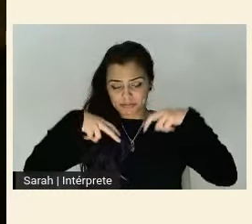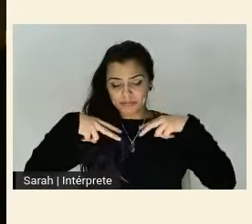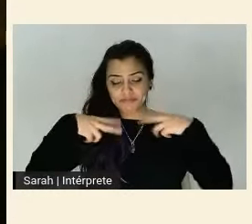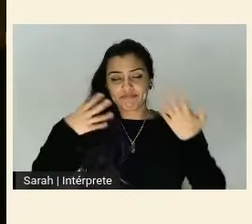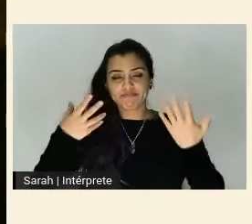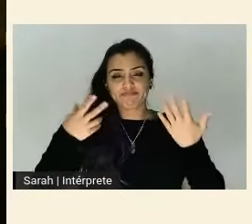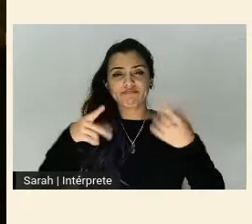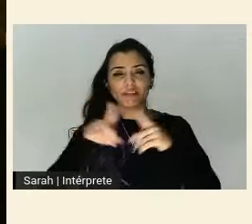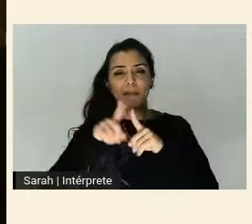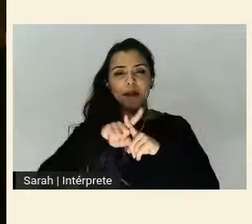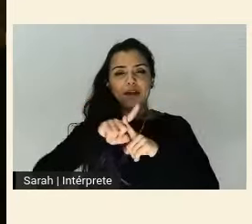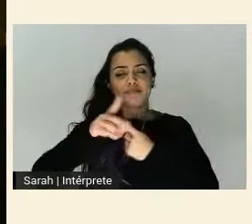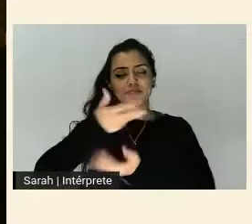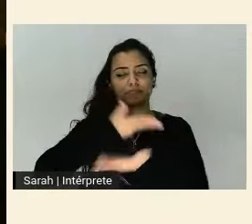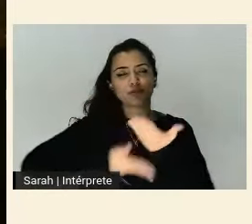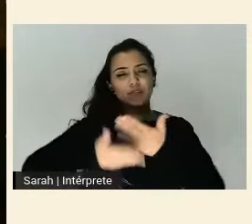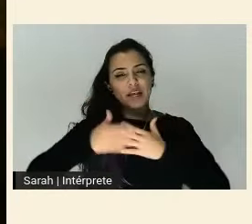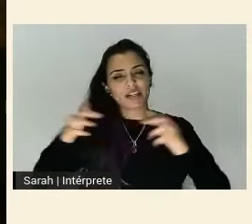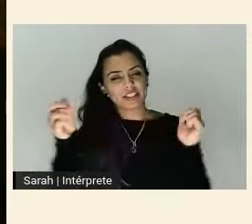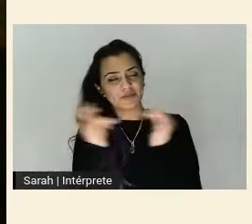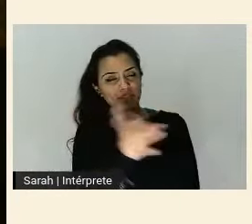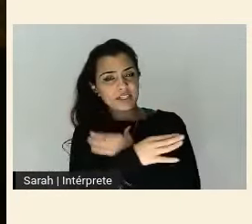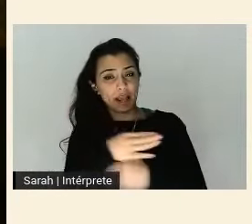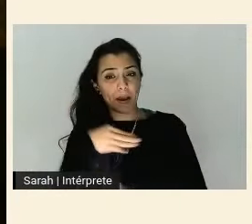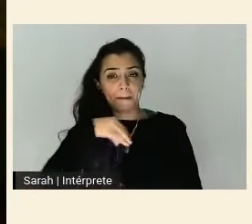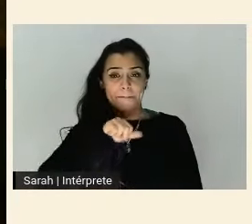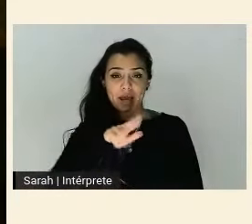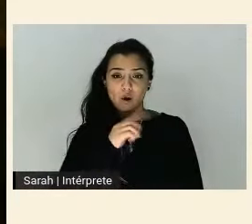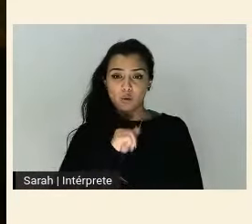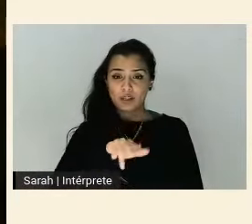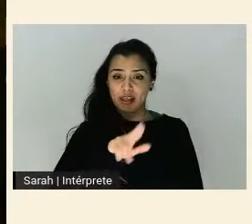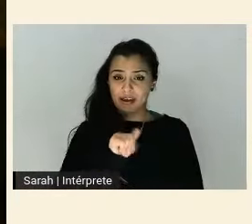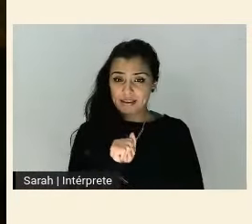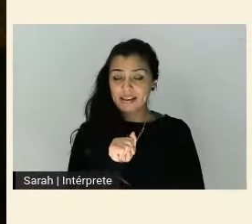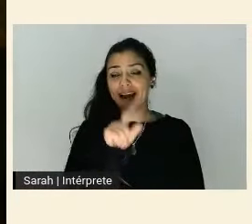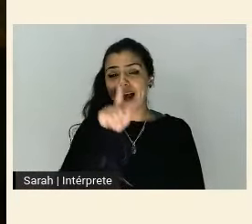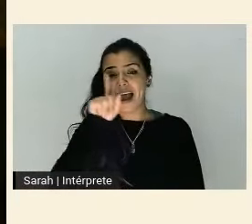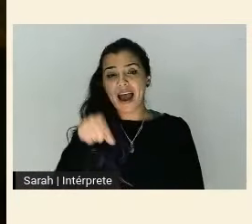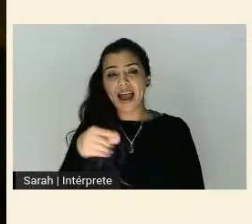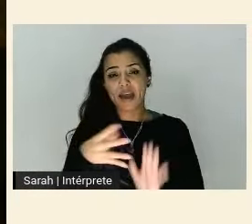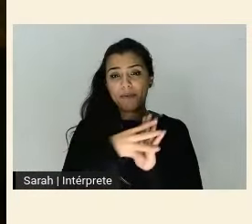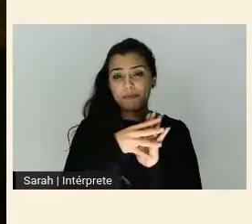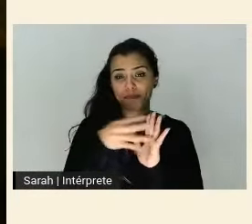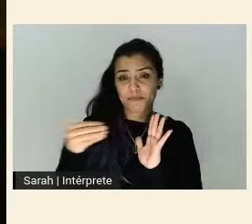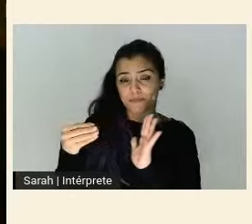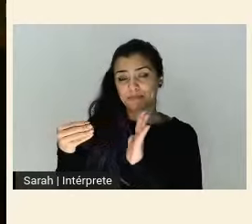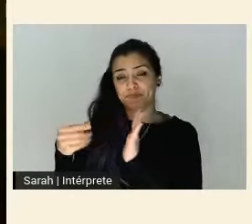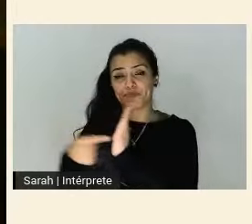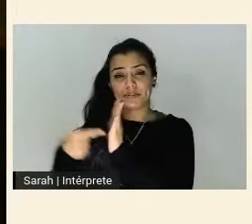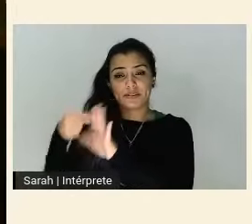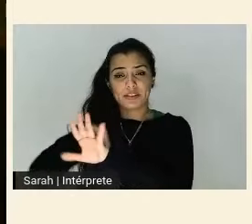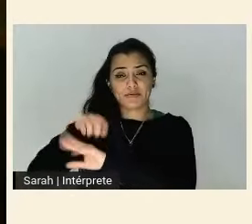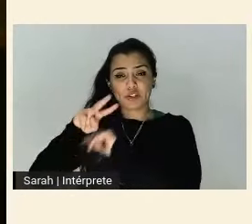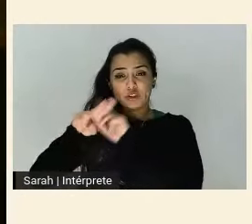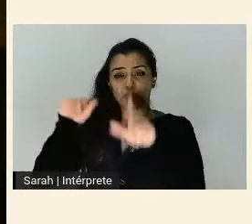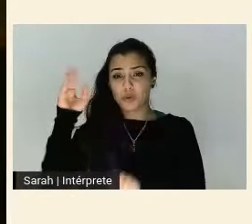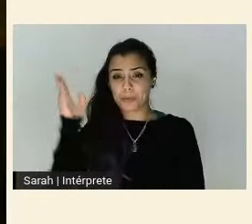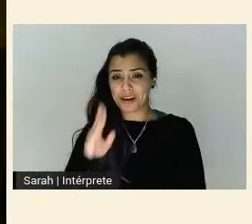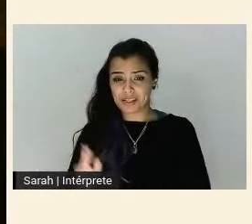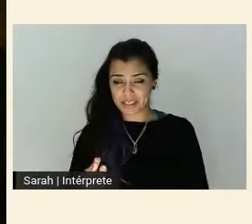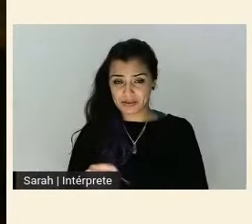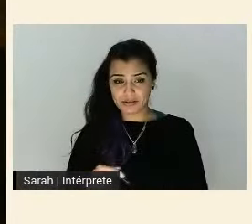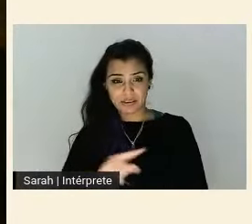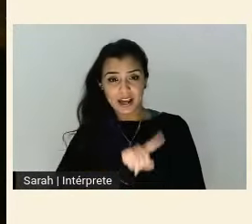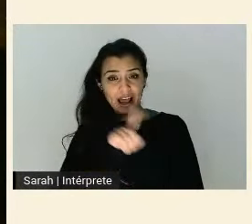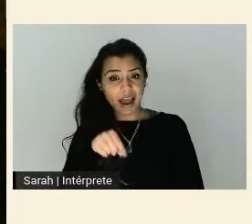civilização. Macunaíma é um retrato do Brasil dual. É a desmistificação